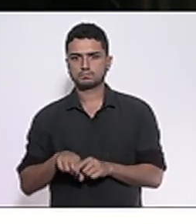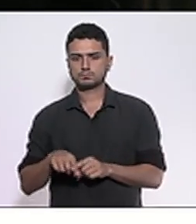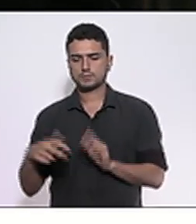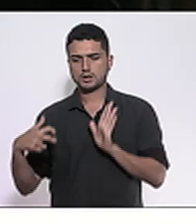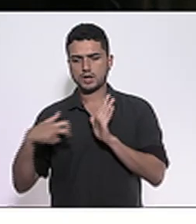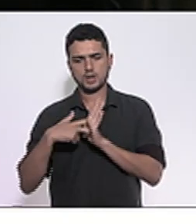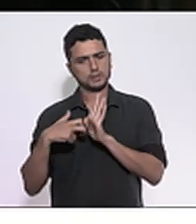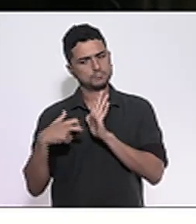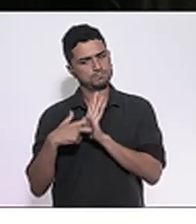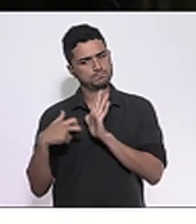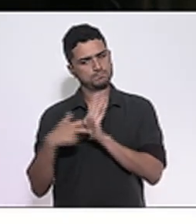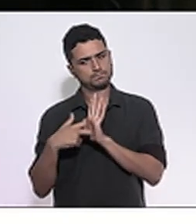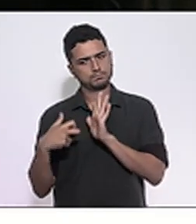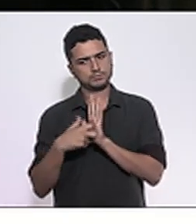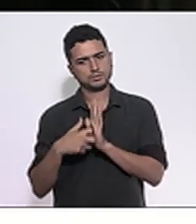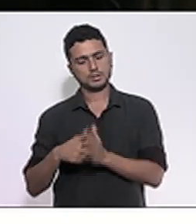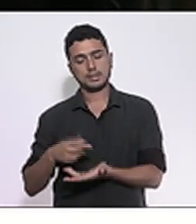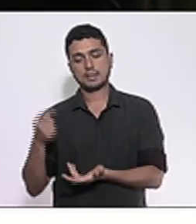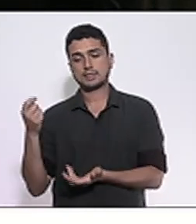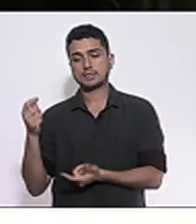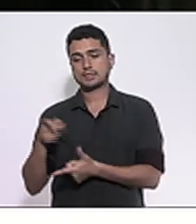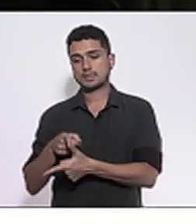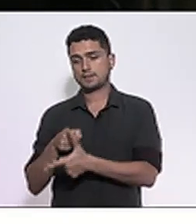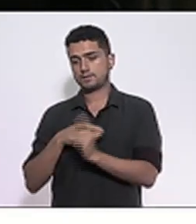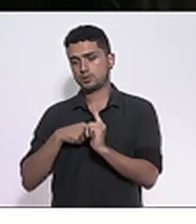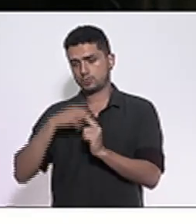os devedores contumazes, tipo